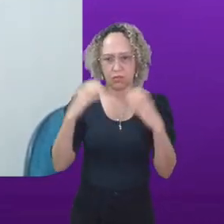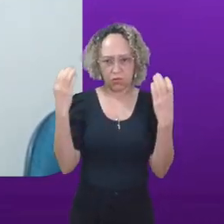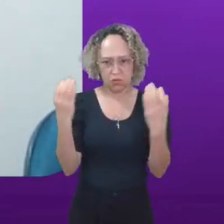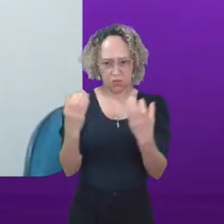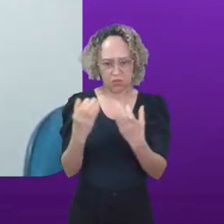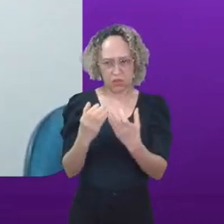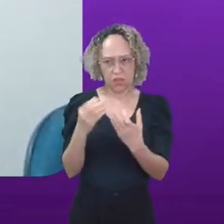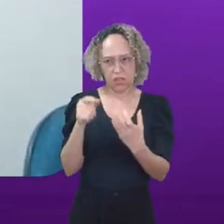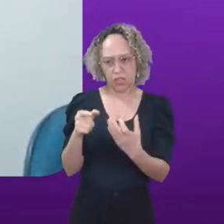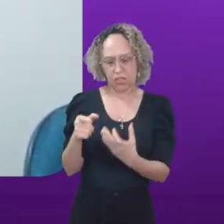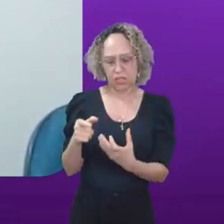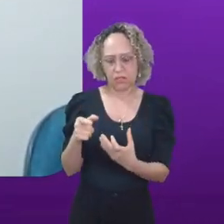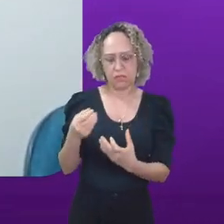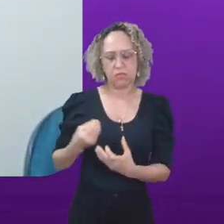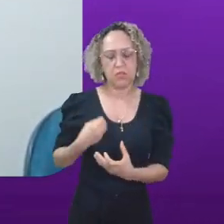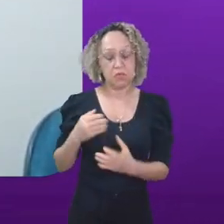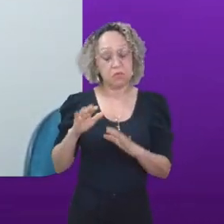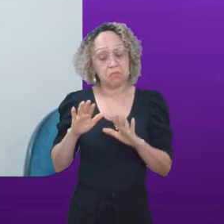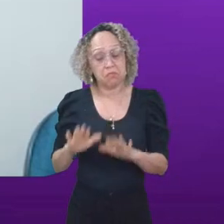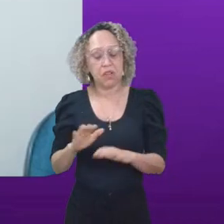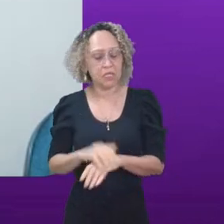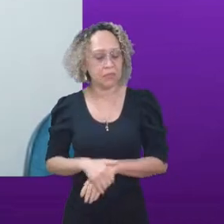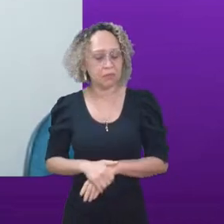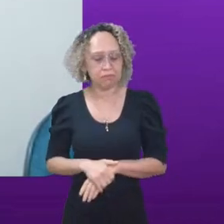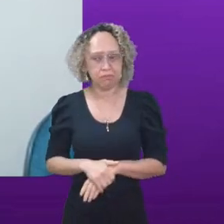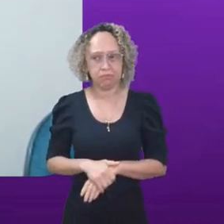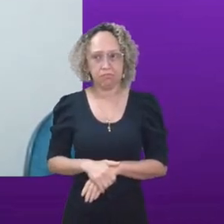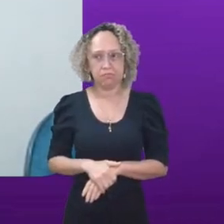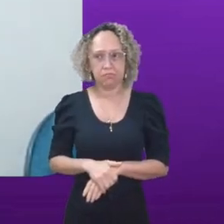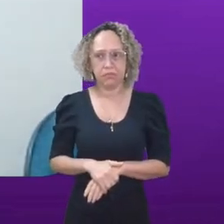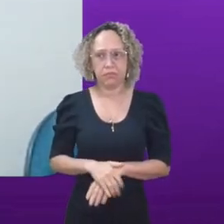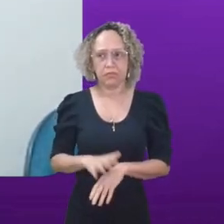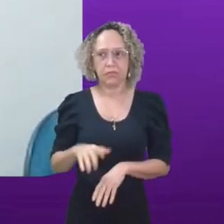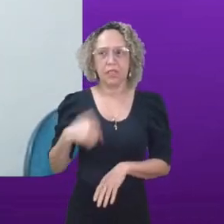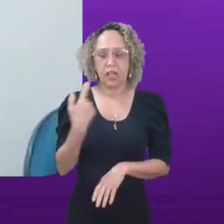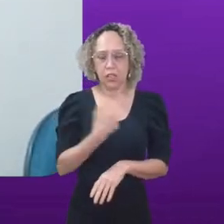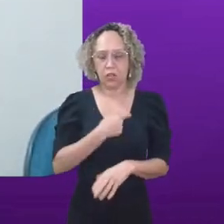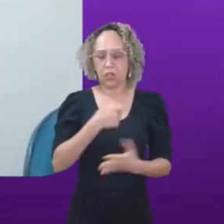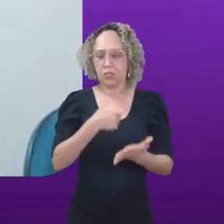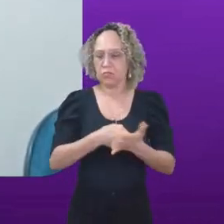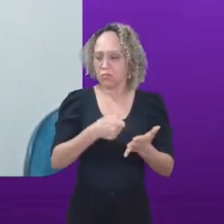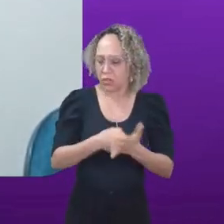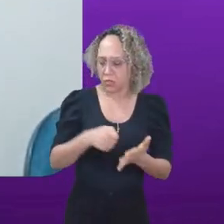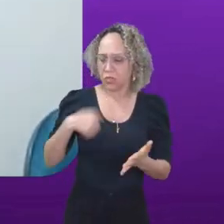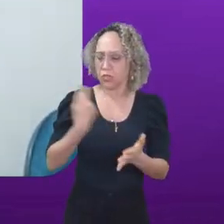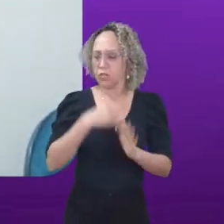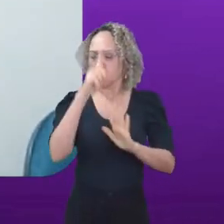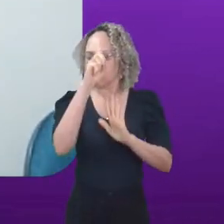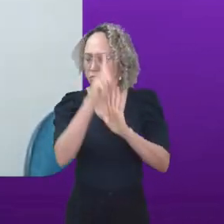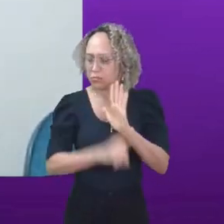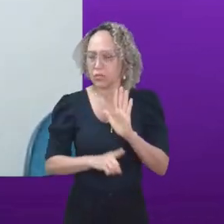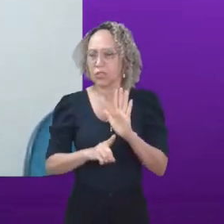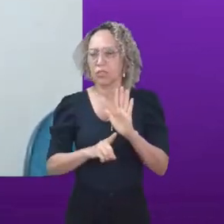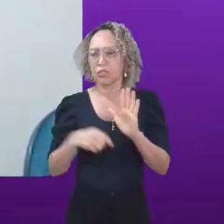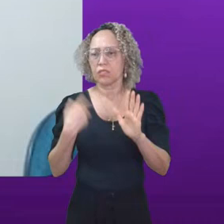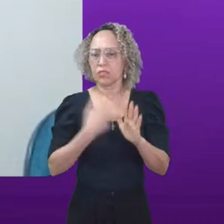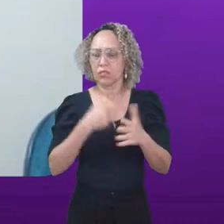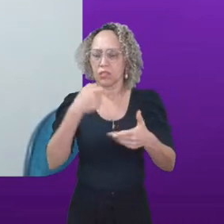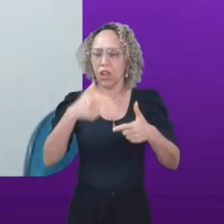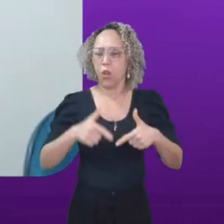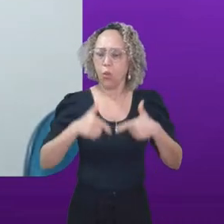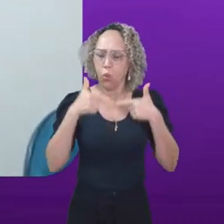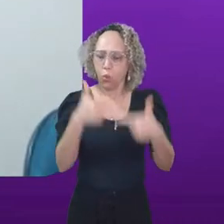dizer ser, Quando se trata das nossas reivindicações, quando se trata da luta